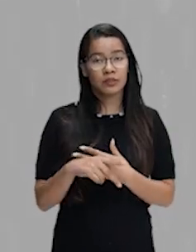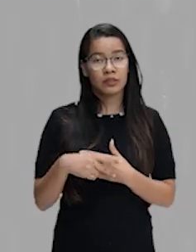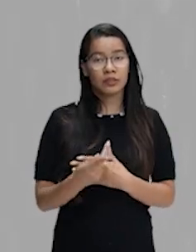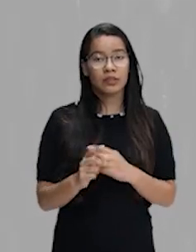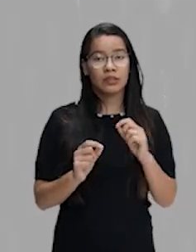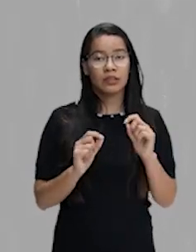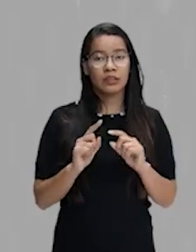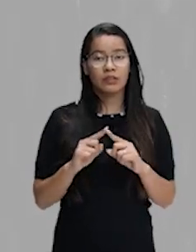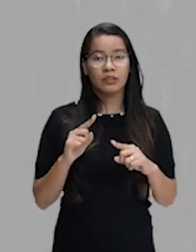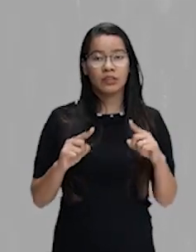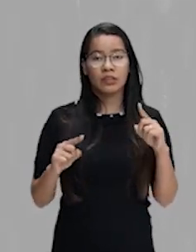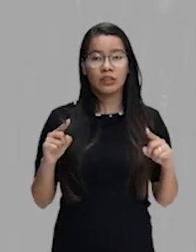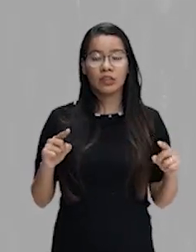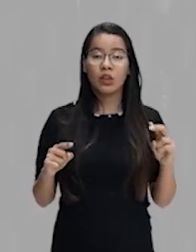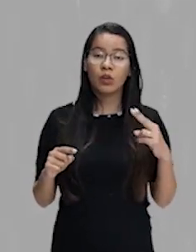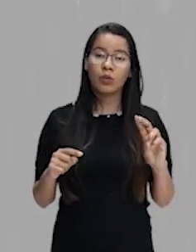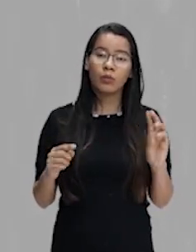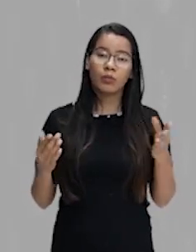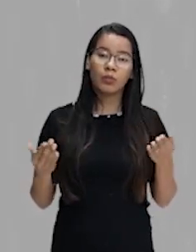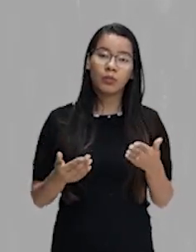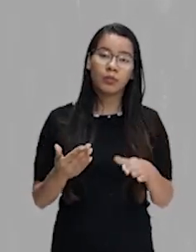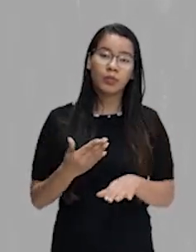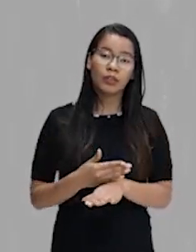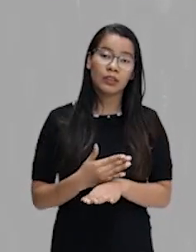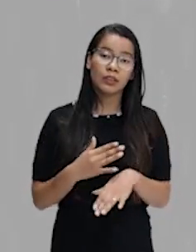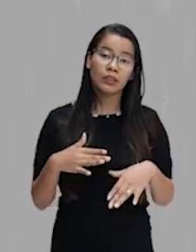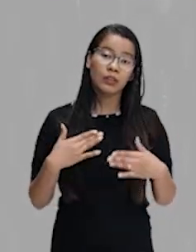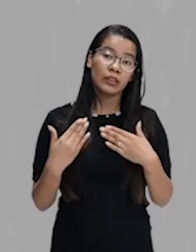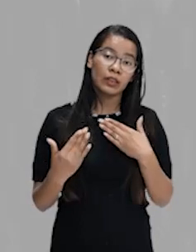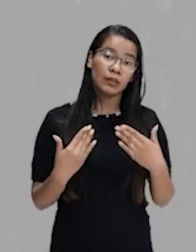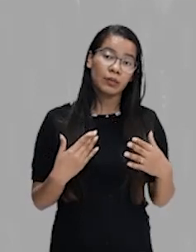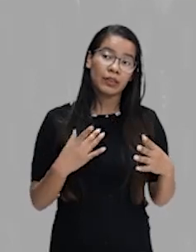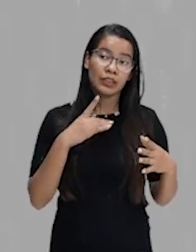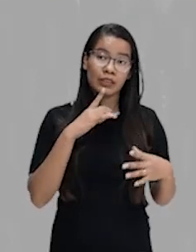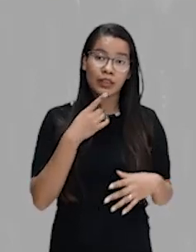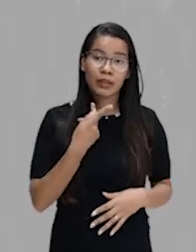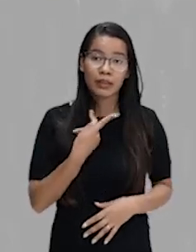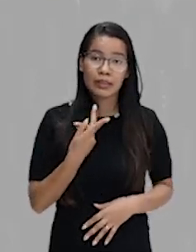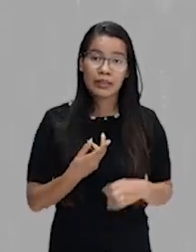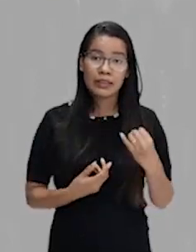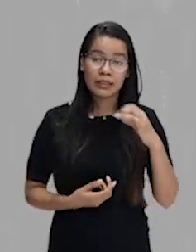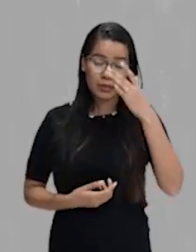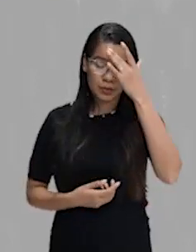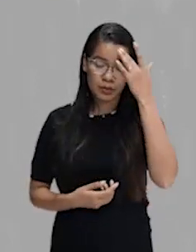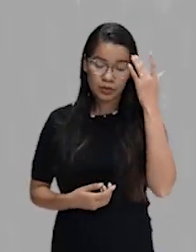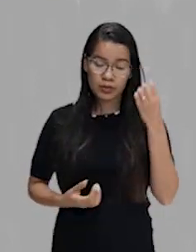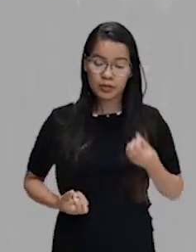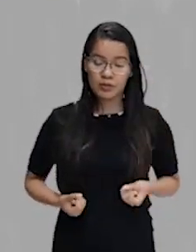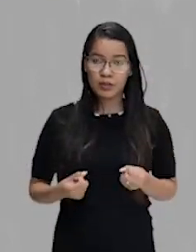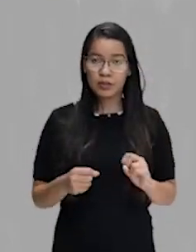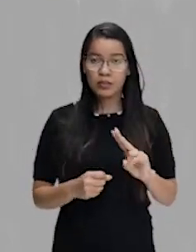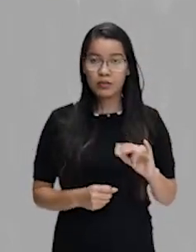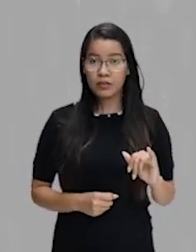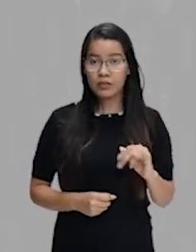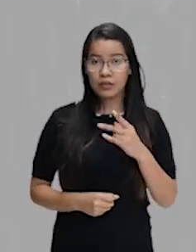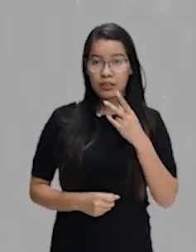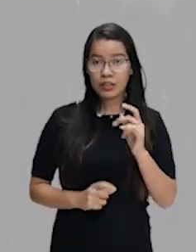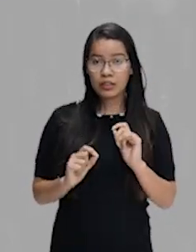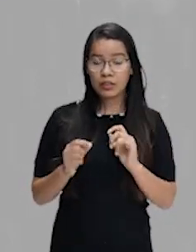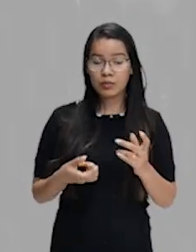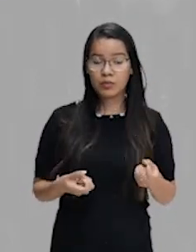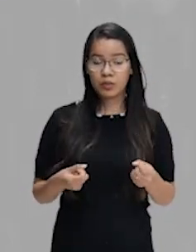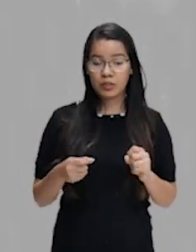a flexibilização ou modernização. Aí depende do discurso. Se a pessoa defende isso, ela vai falar que é